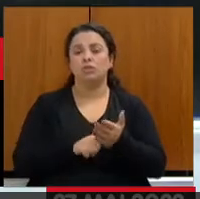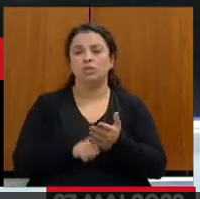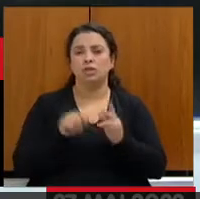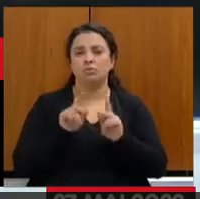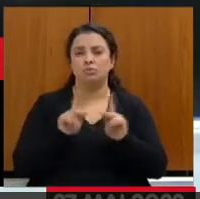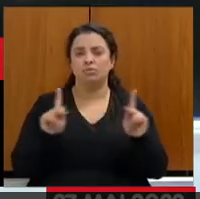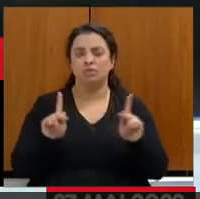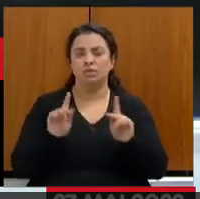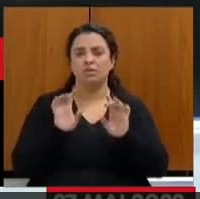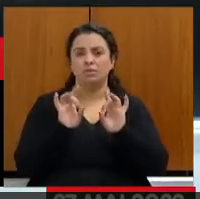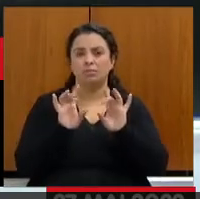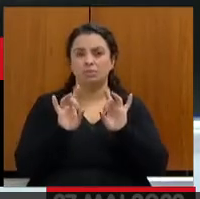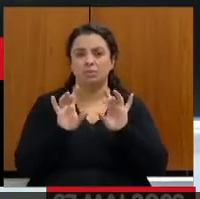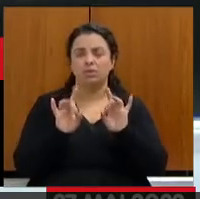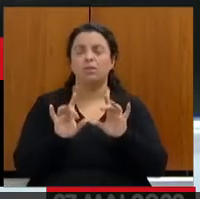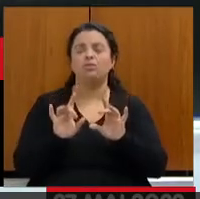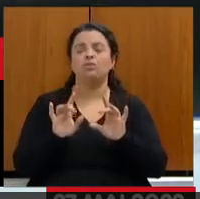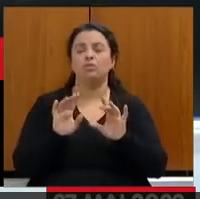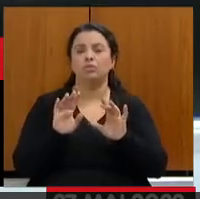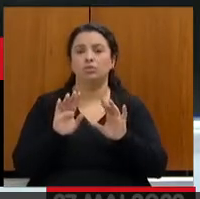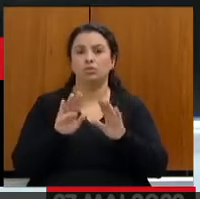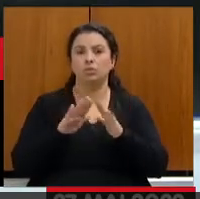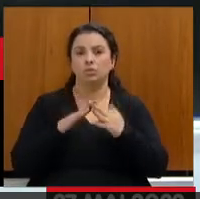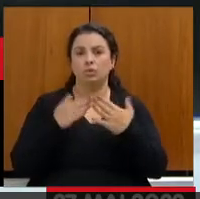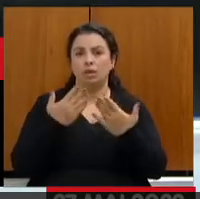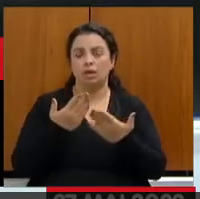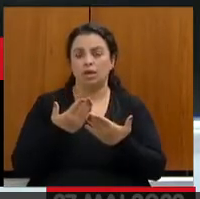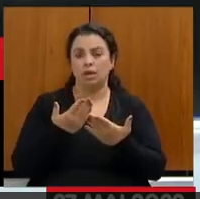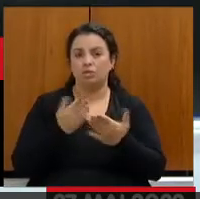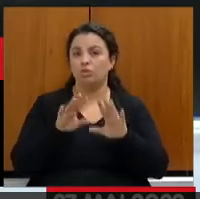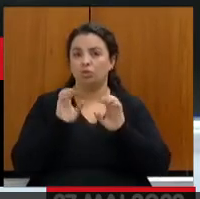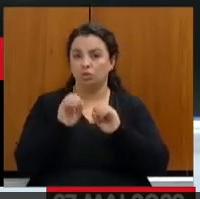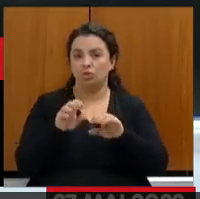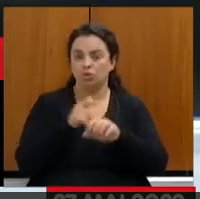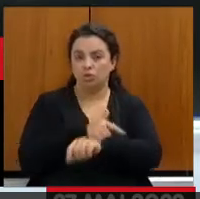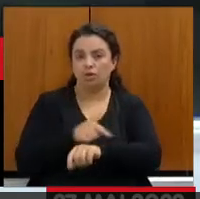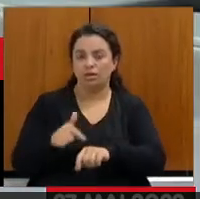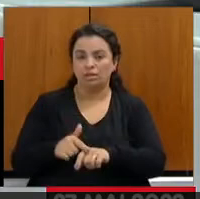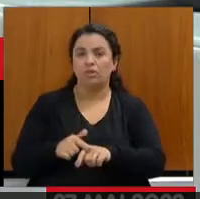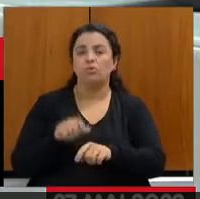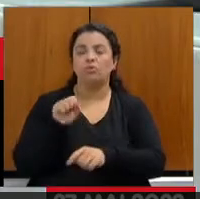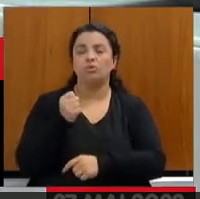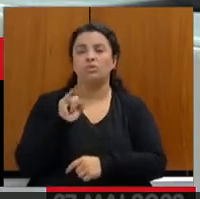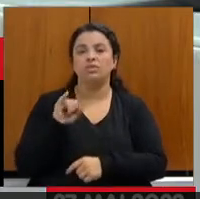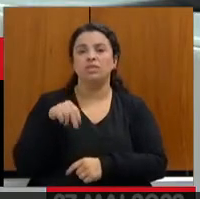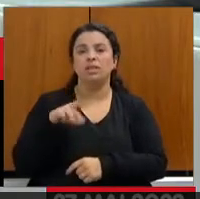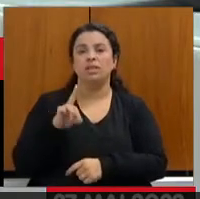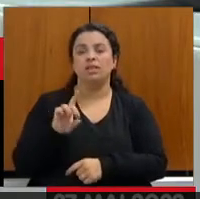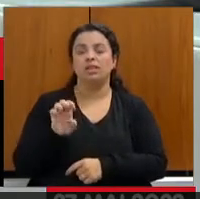especialista em educação do ensino público de Minas Gerais sindesp-mg a